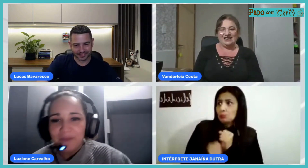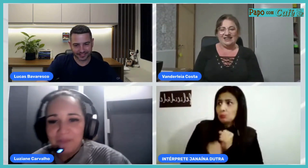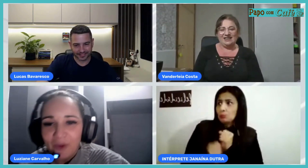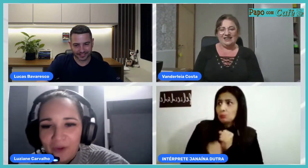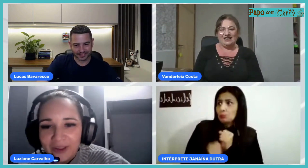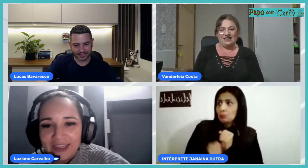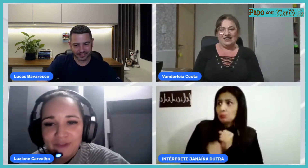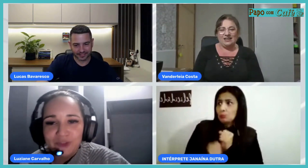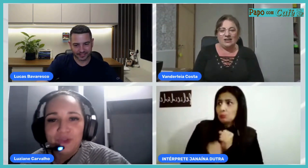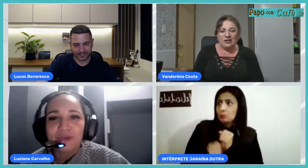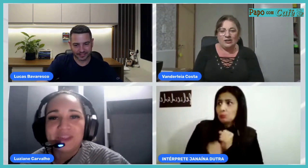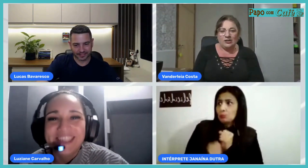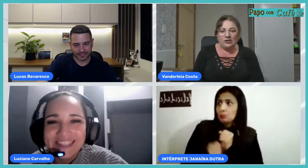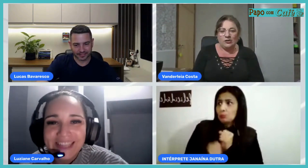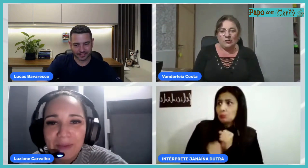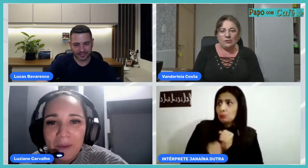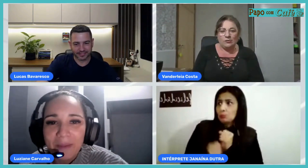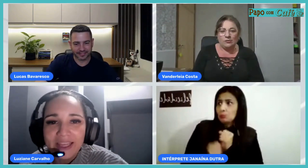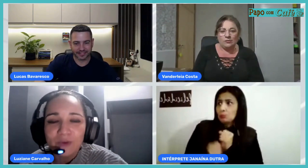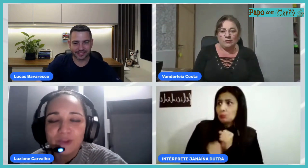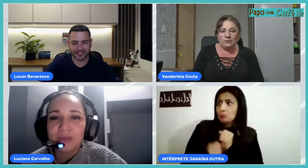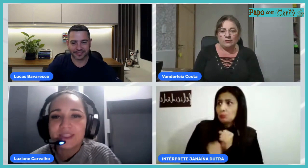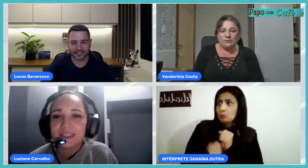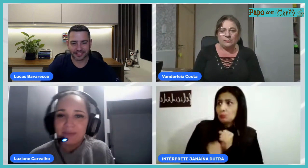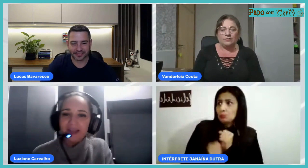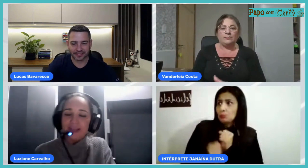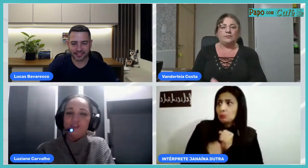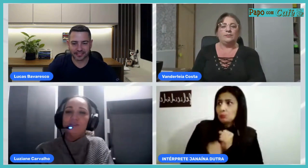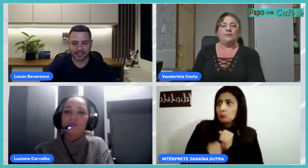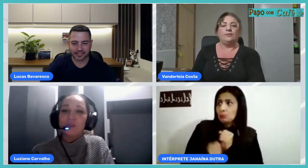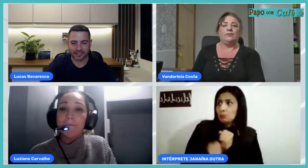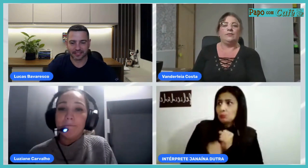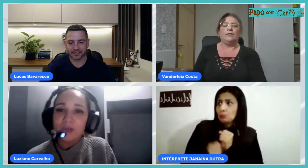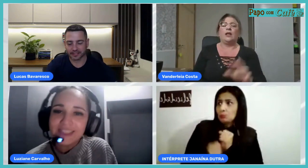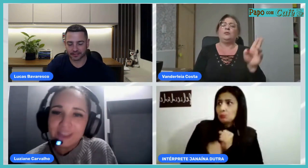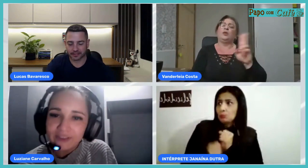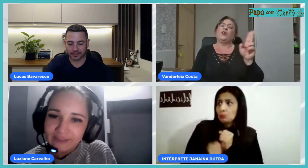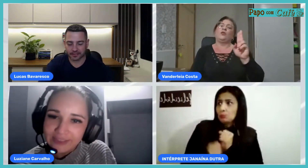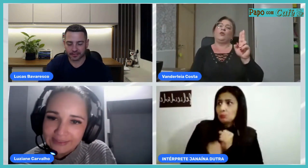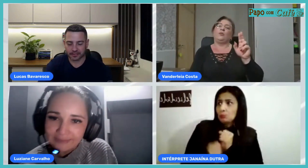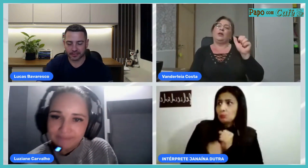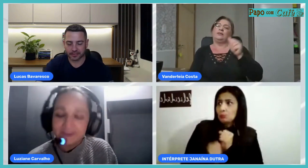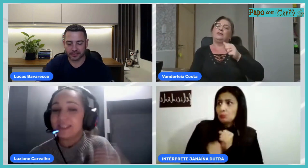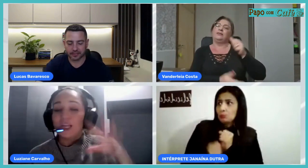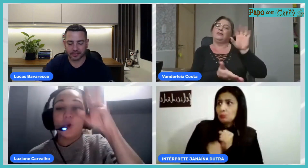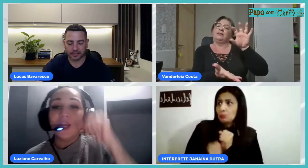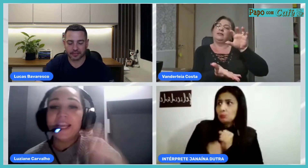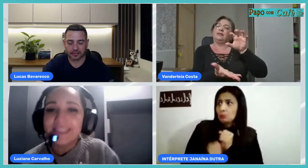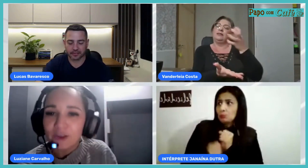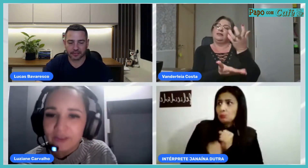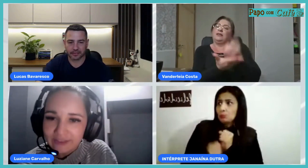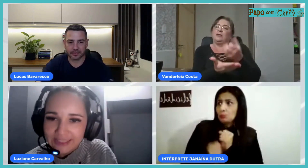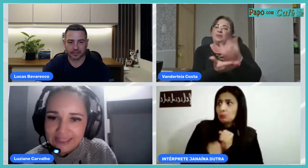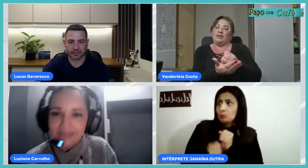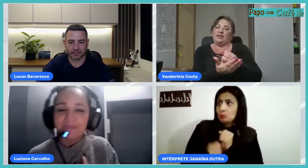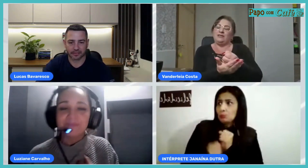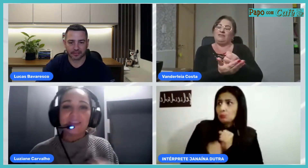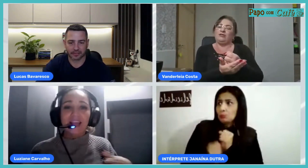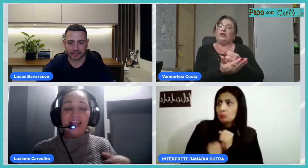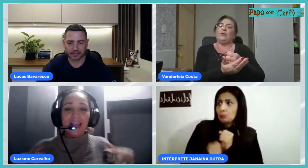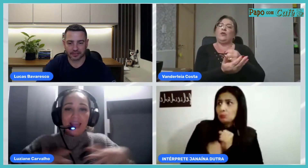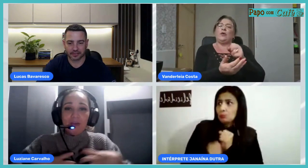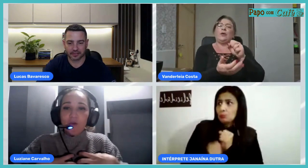de... Ó, travou de novo. Sabe como é que eu chamo esses aplicativos? Bote salva-vidas. Quer dizer, é o colete